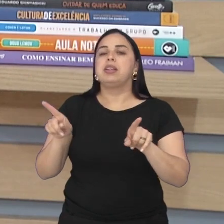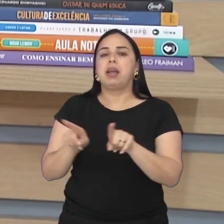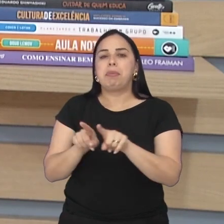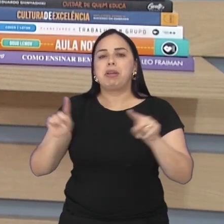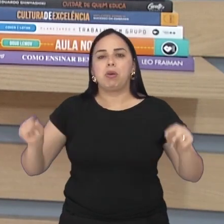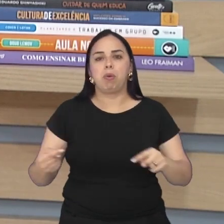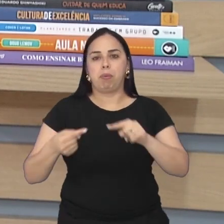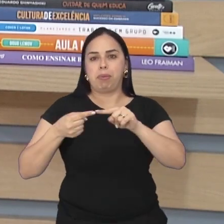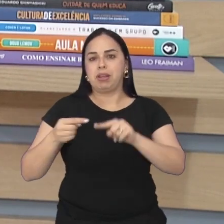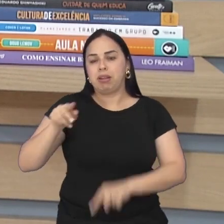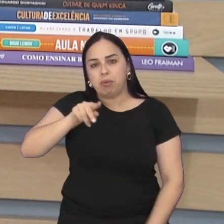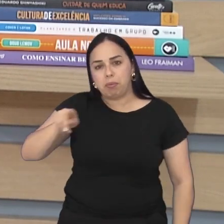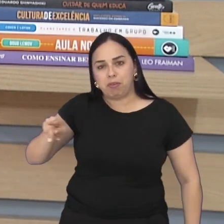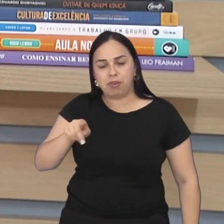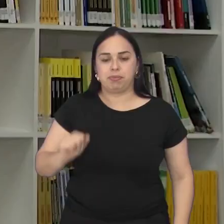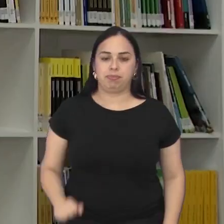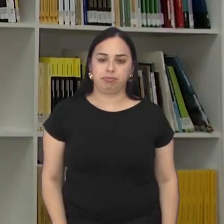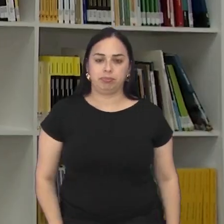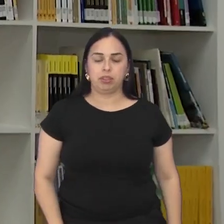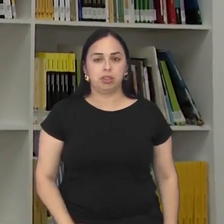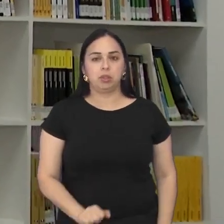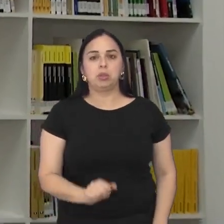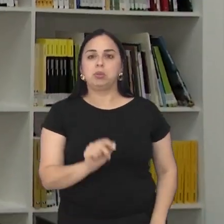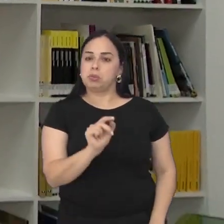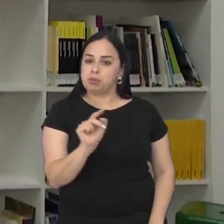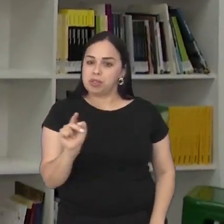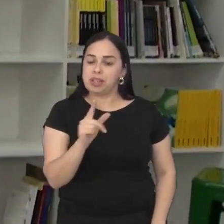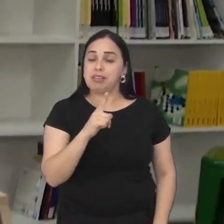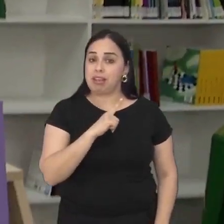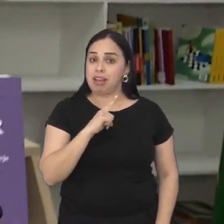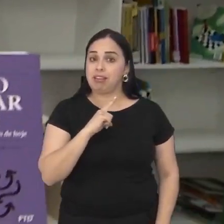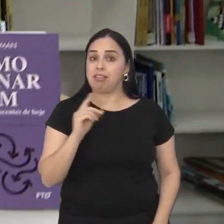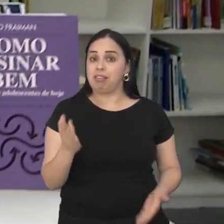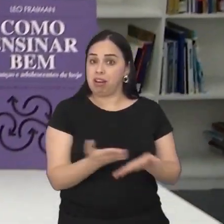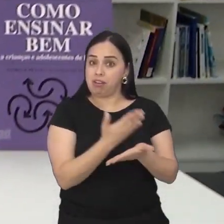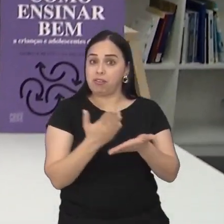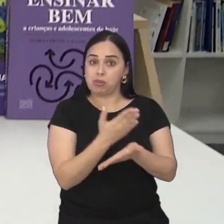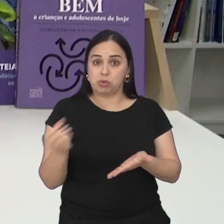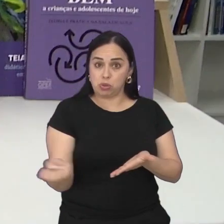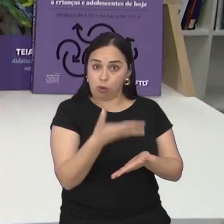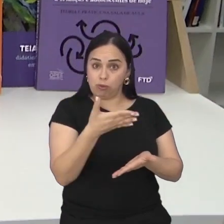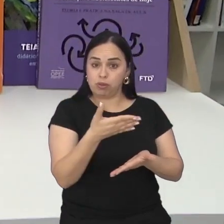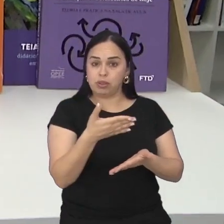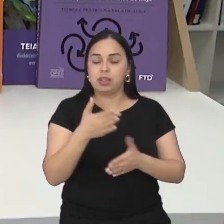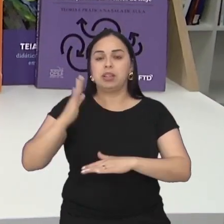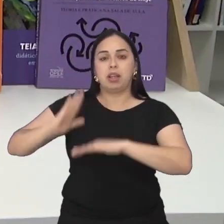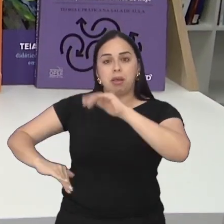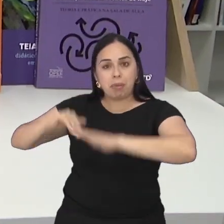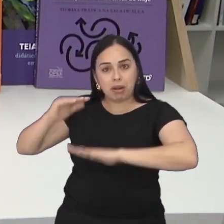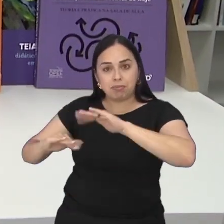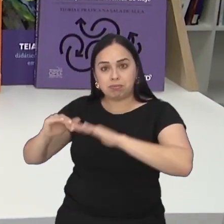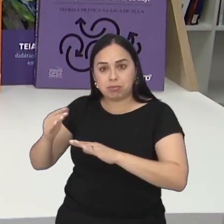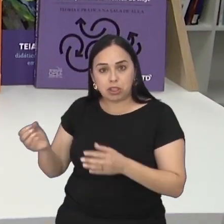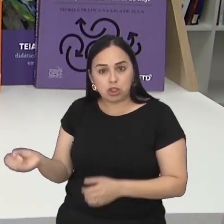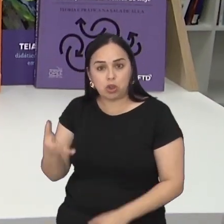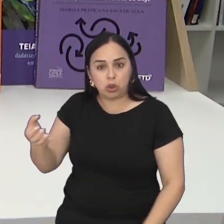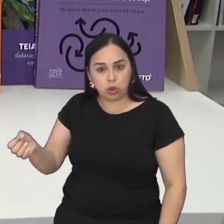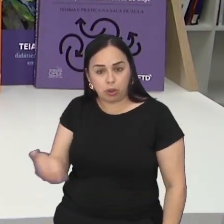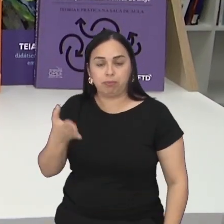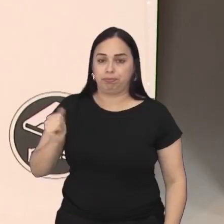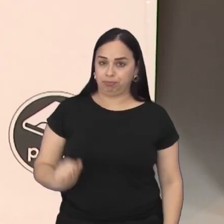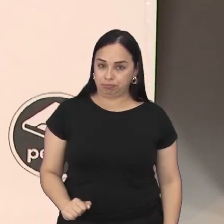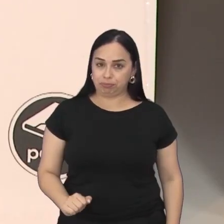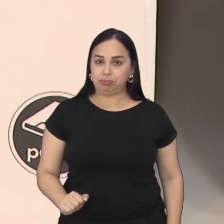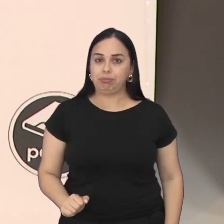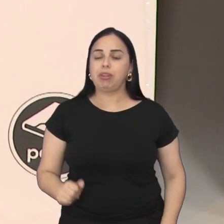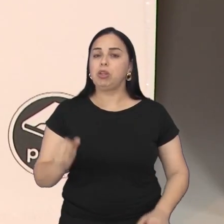títulos orientado para o segmento de atuação do professor. Os professores podem contar com obras atuais sobre educação e práticas